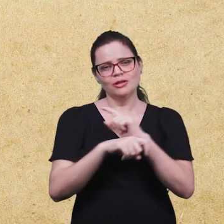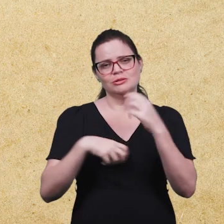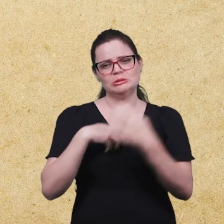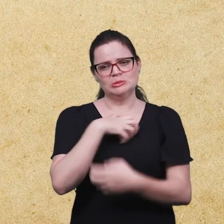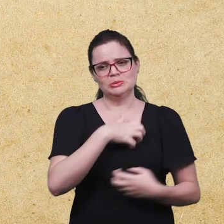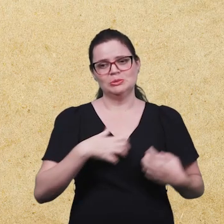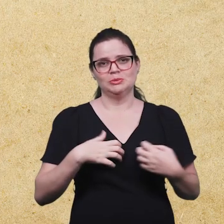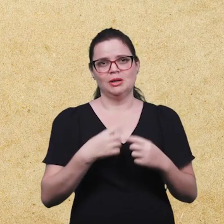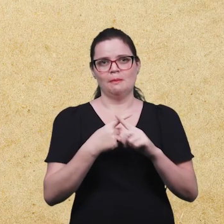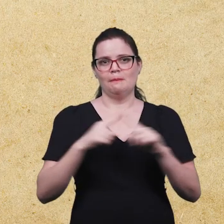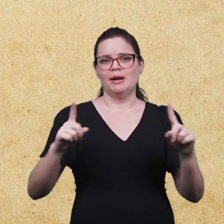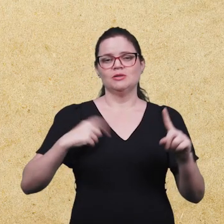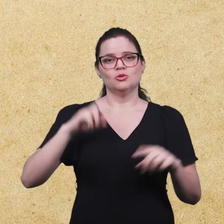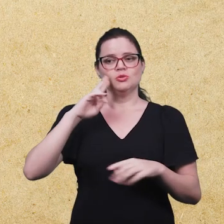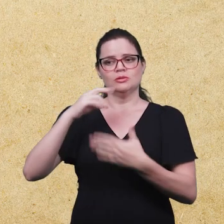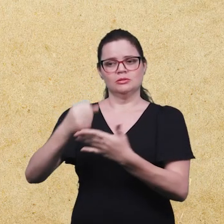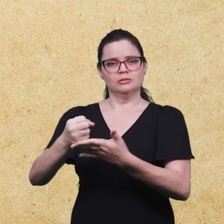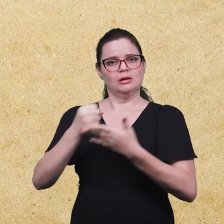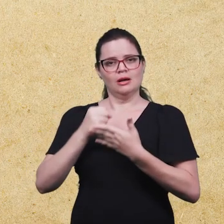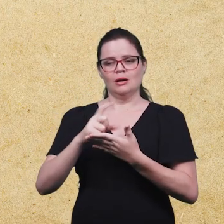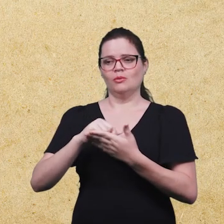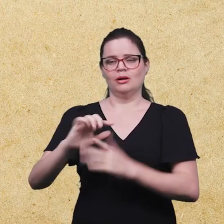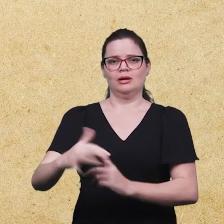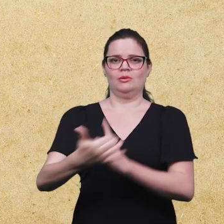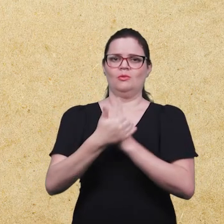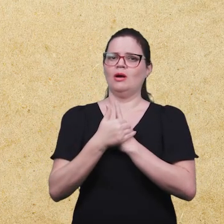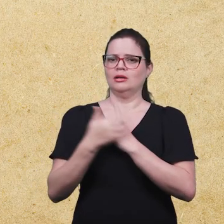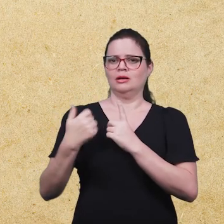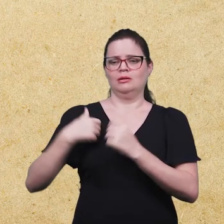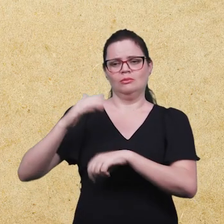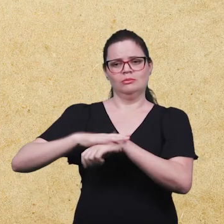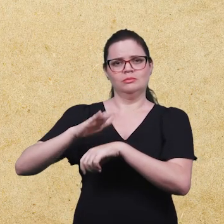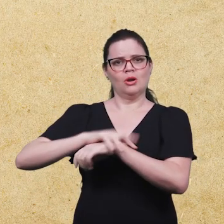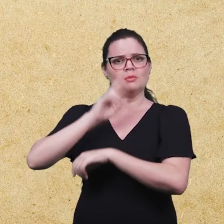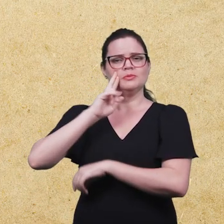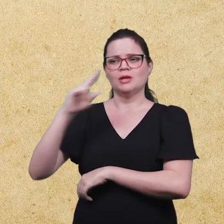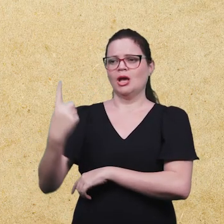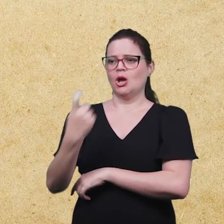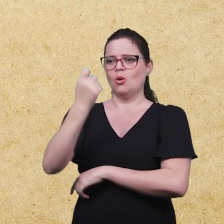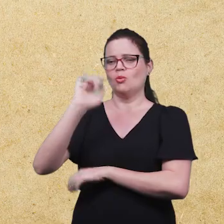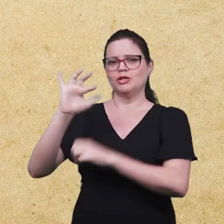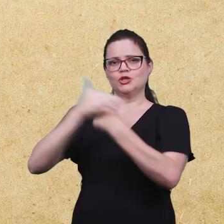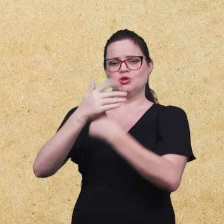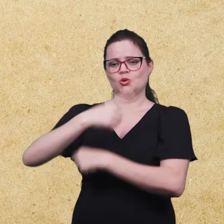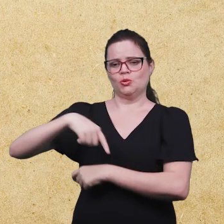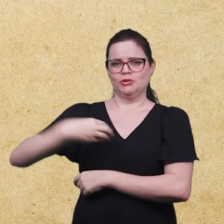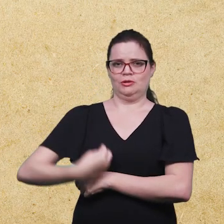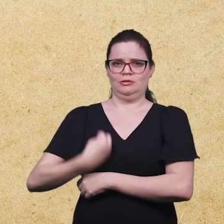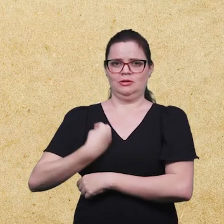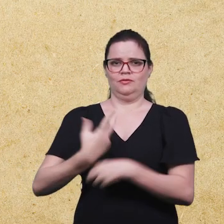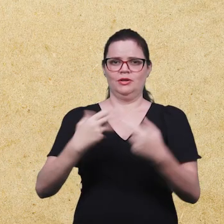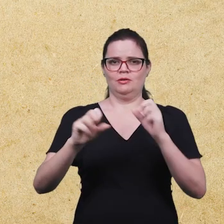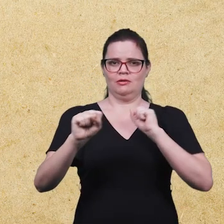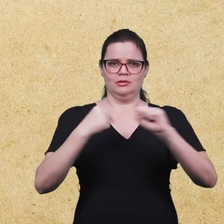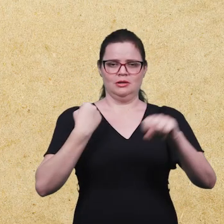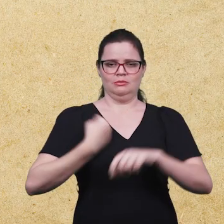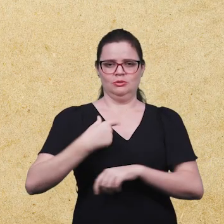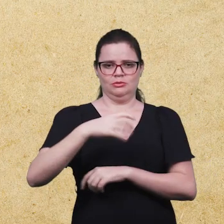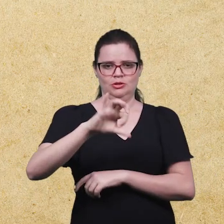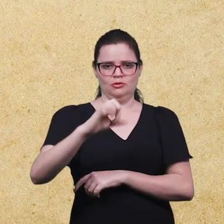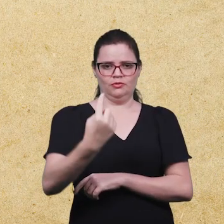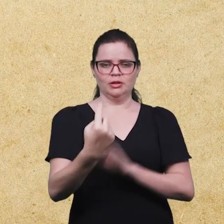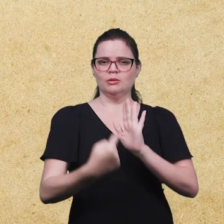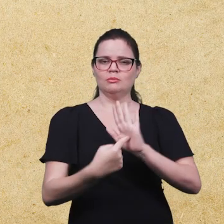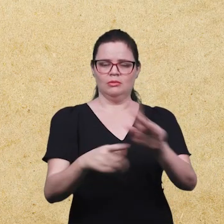E o pavilhão do Senhor, na verdade, é o Senhor Jesus, ele é o nosso esconderijo, como diz o Salmo